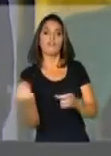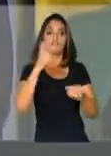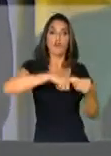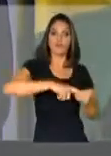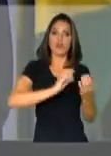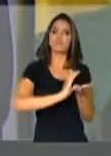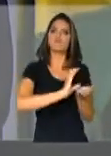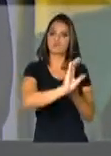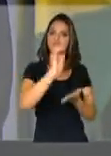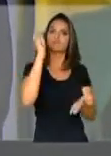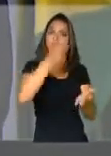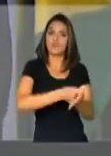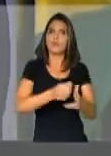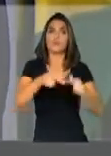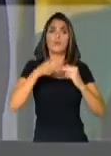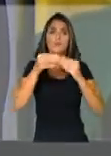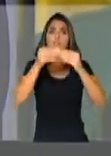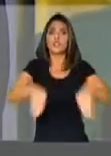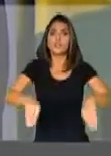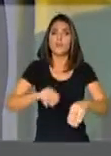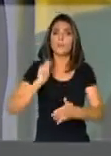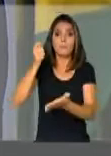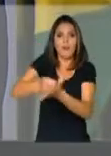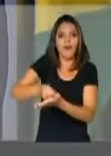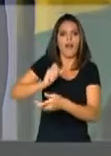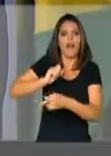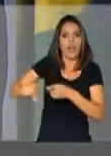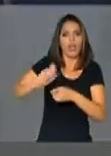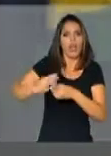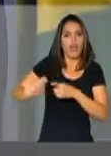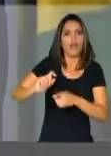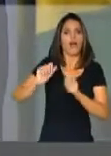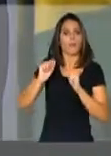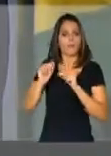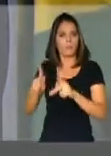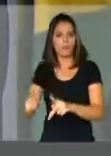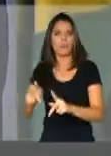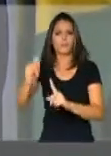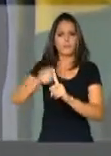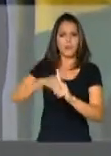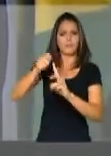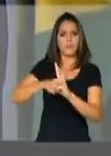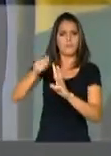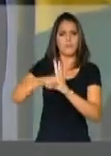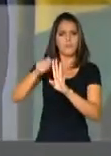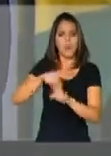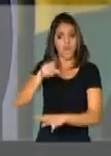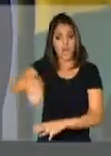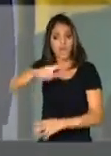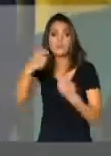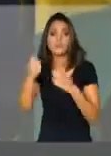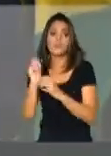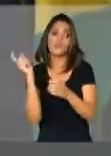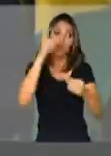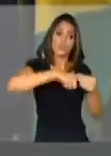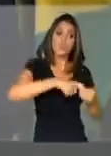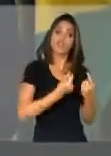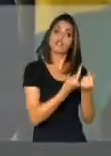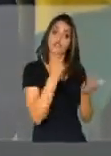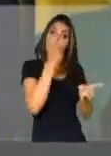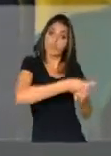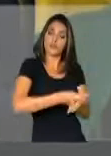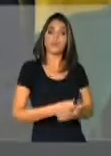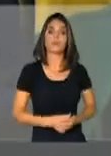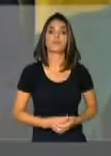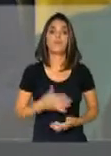ao dano causado ao erário no que tange ao pagamento do extinto subsídio mensal aos seis governadores se o presidente eu